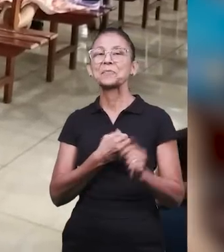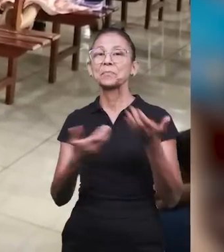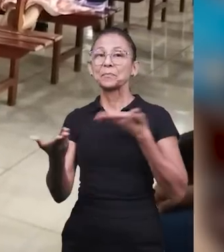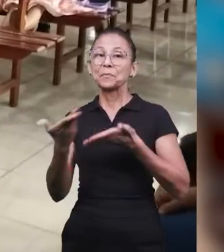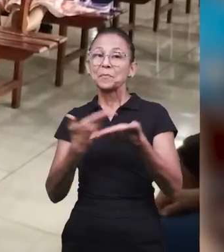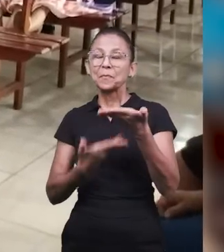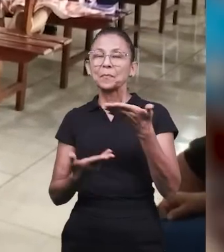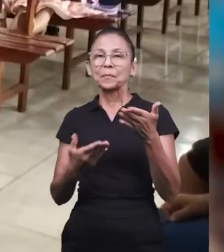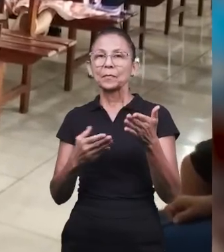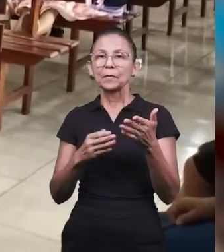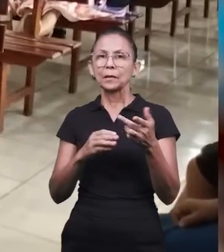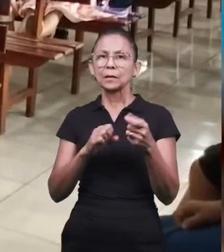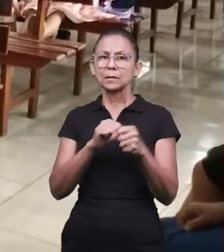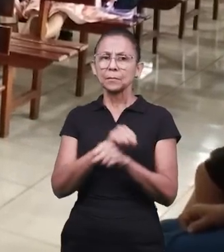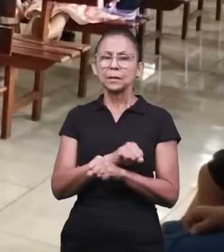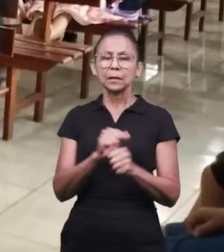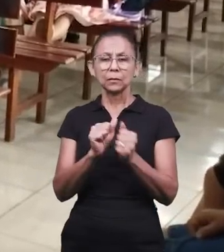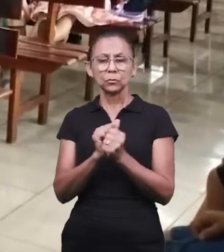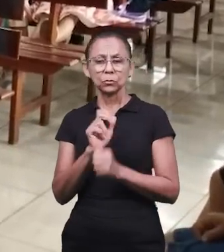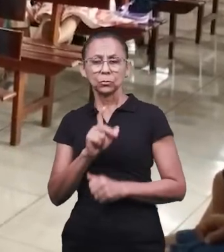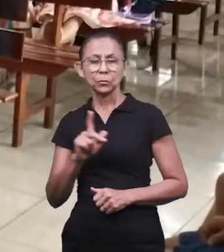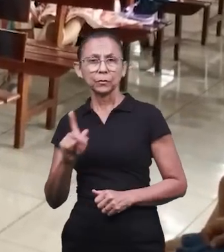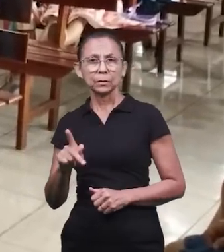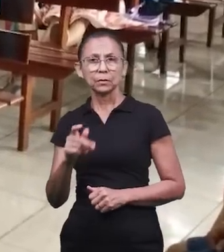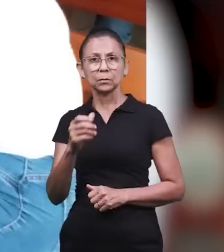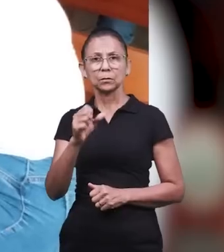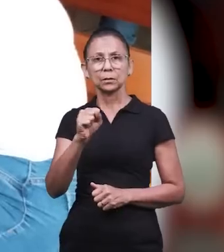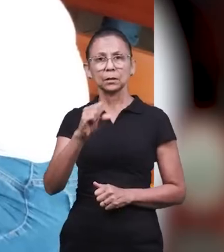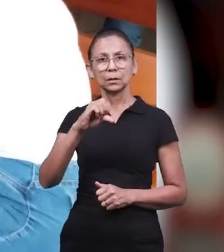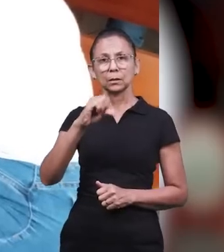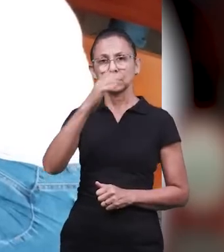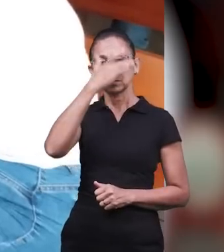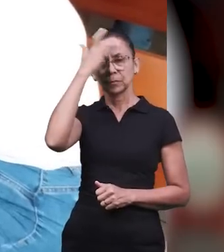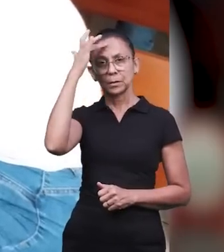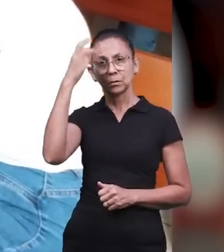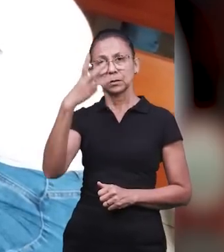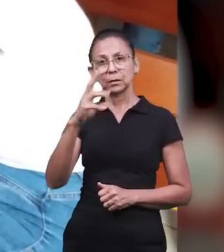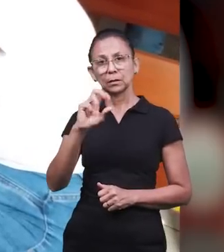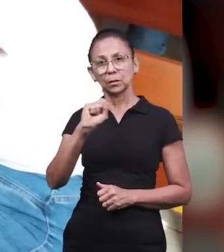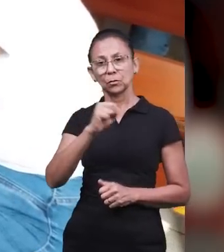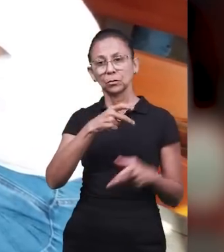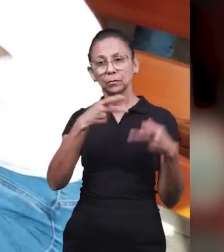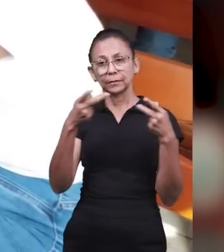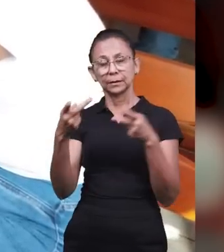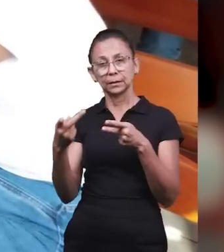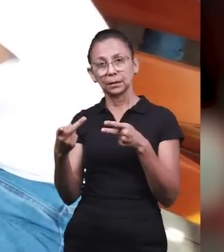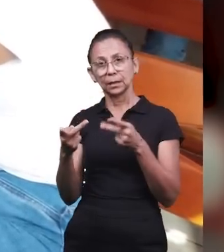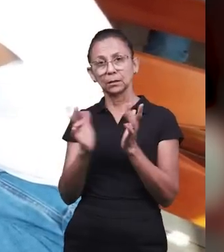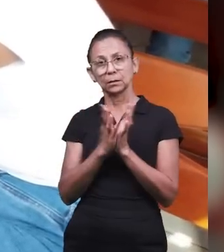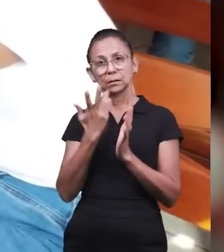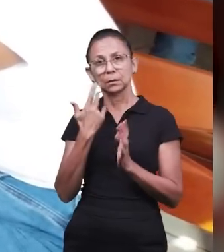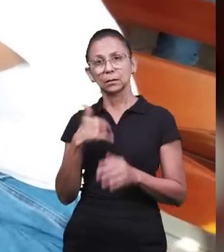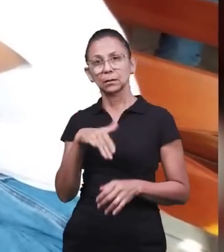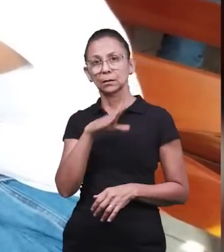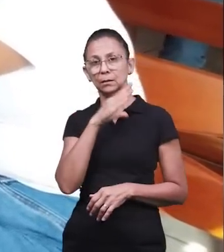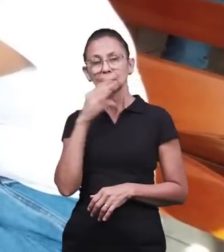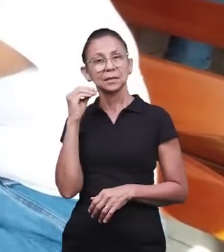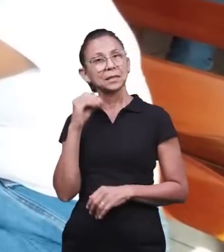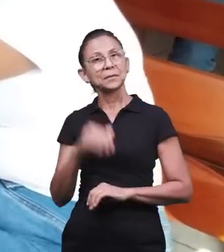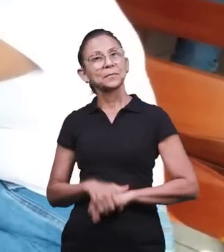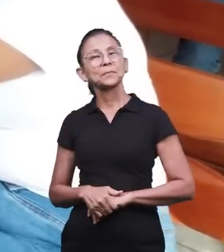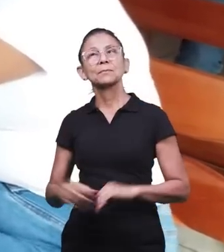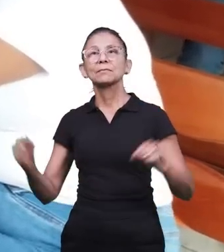com as professoras. Estiveram presentes 89 vidas, sendo 38 visitantes entre crianças, intermediários e